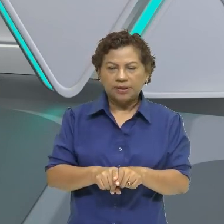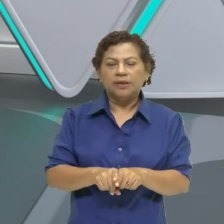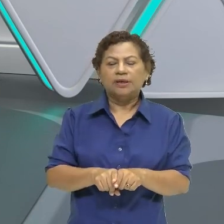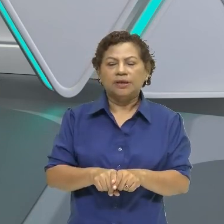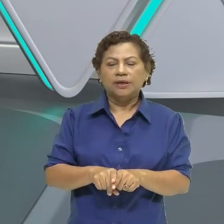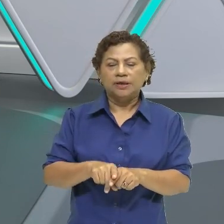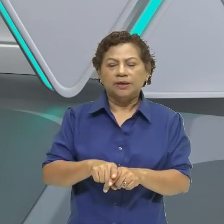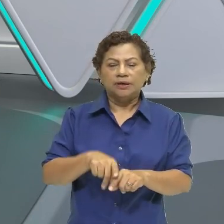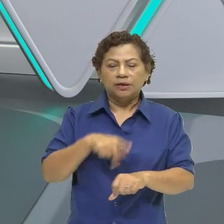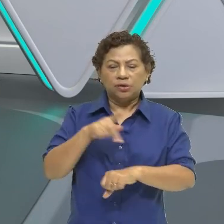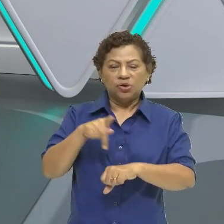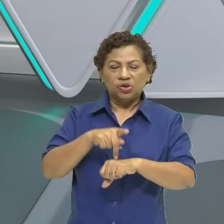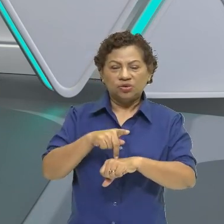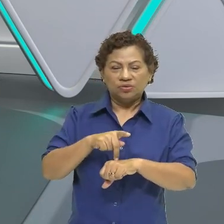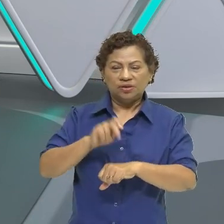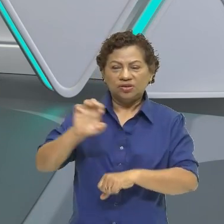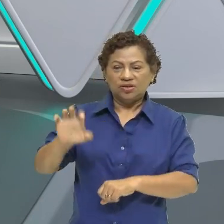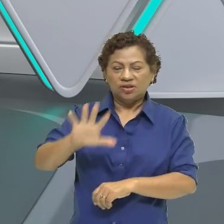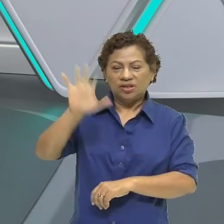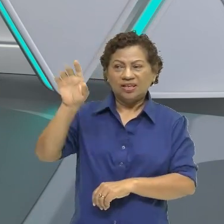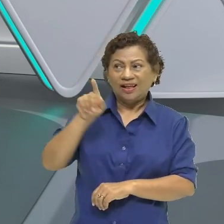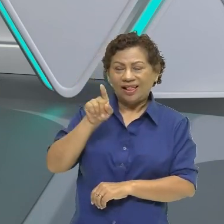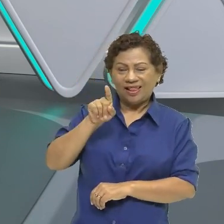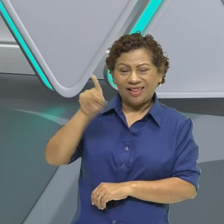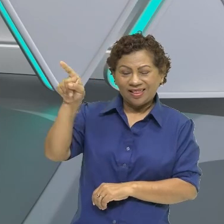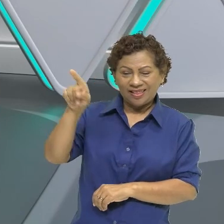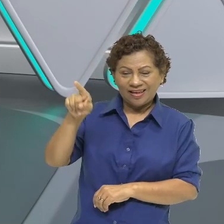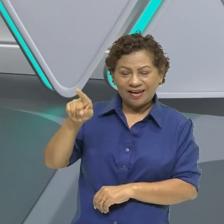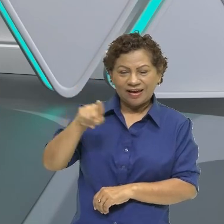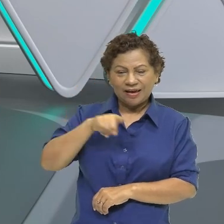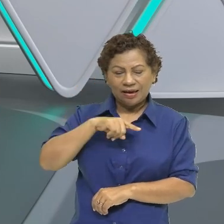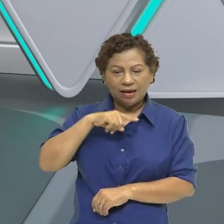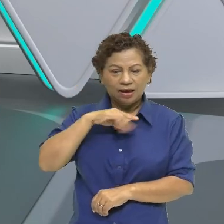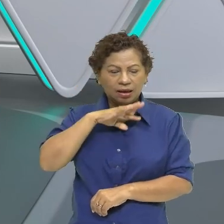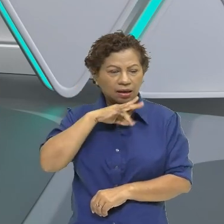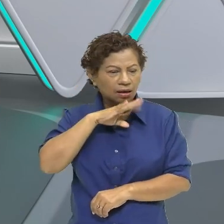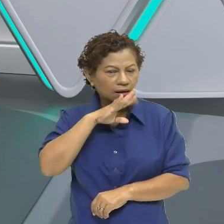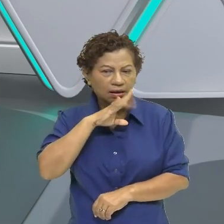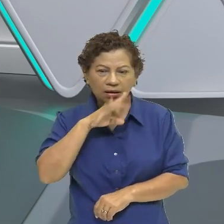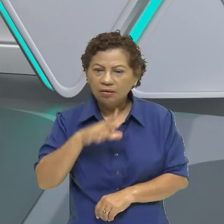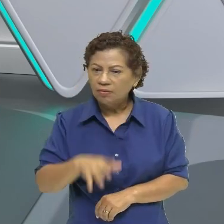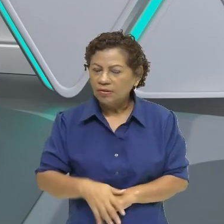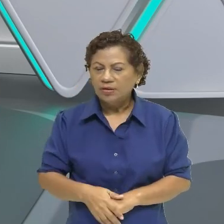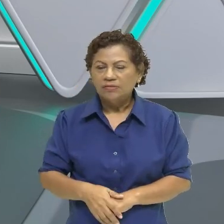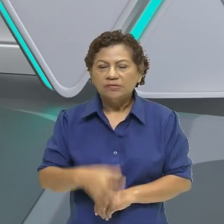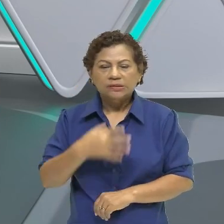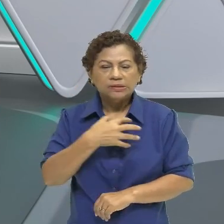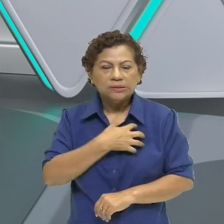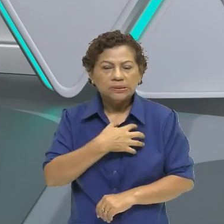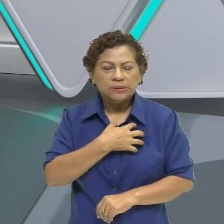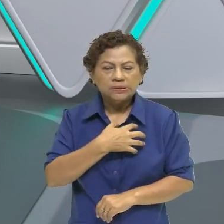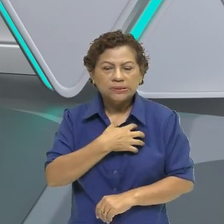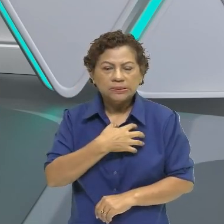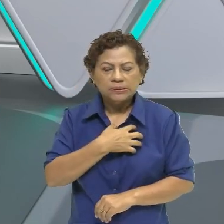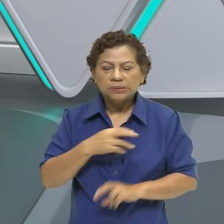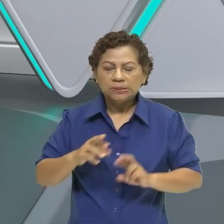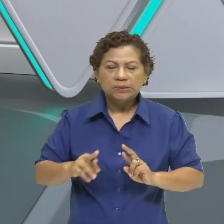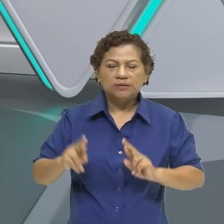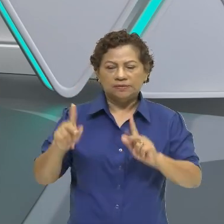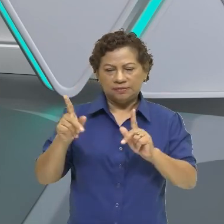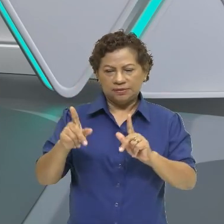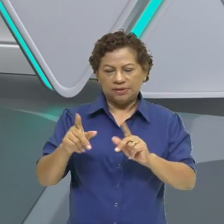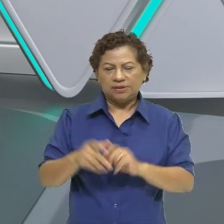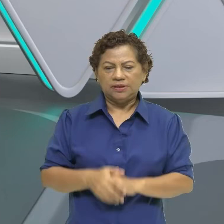dizer, o clima, ele é seco. Então, você não transpira. Ah, olha aí. Você não tem essa sensação que nós temos aqui no Amazonas, do